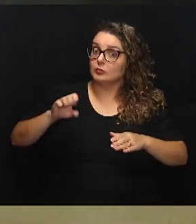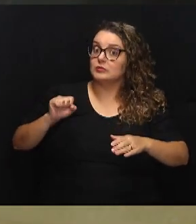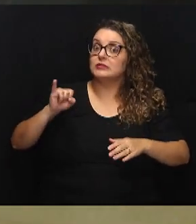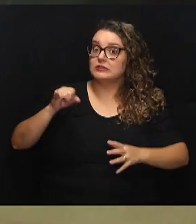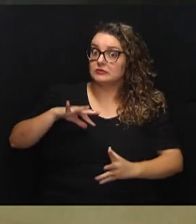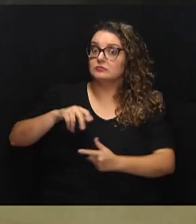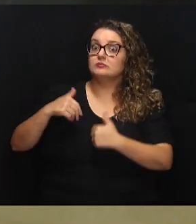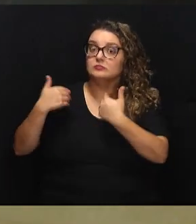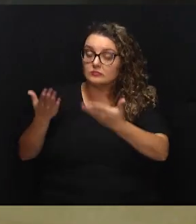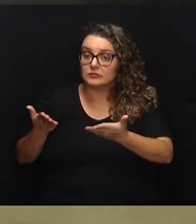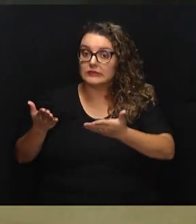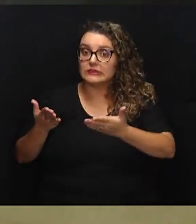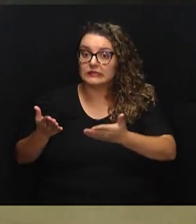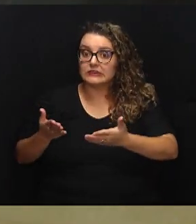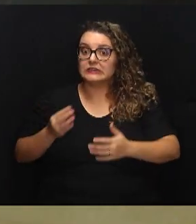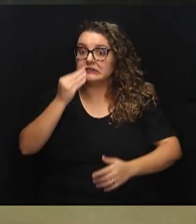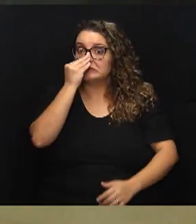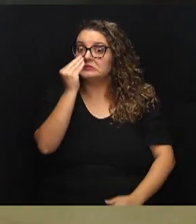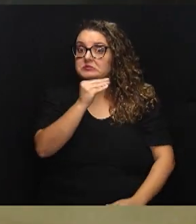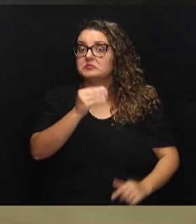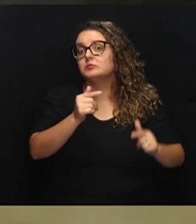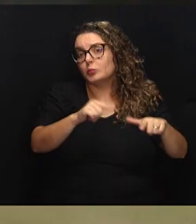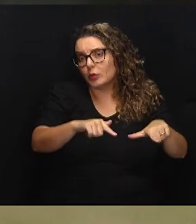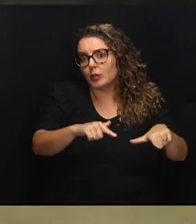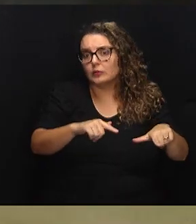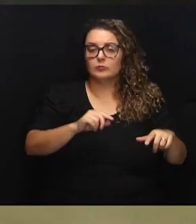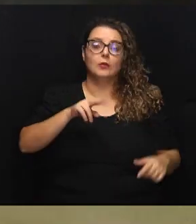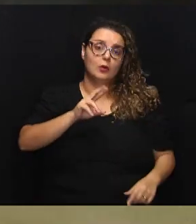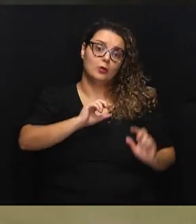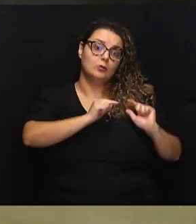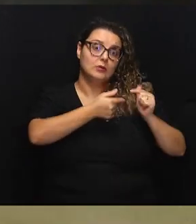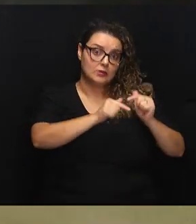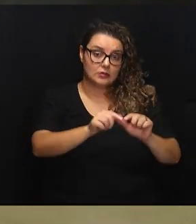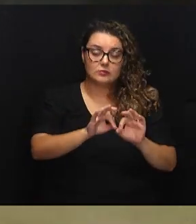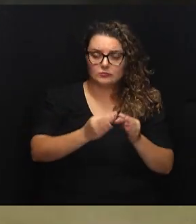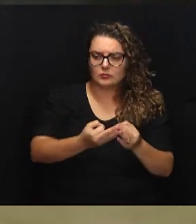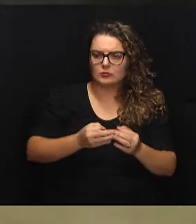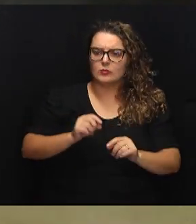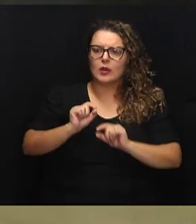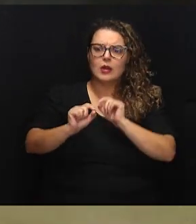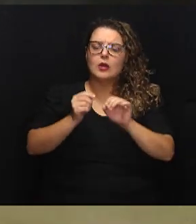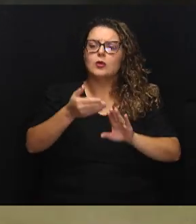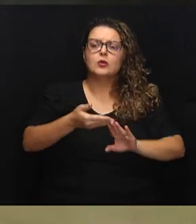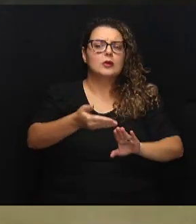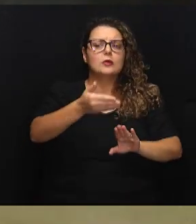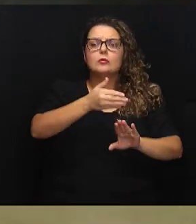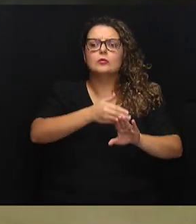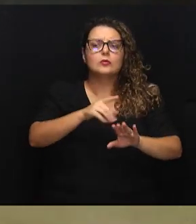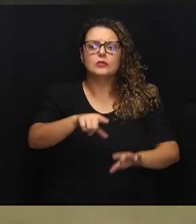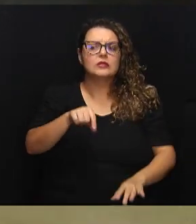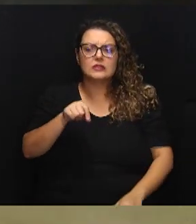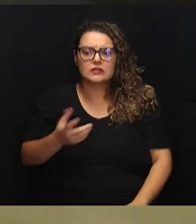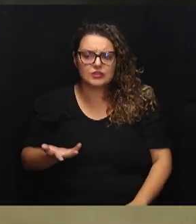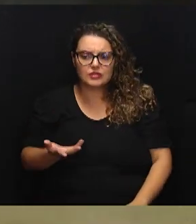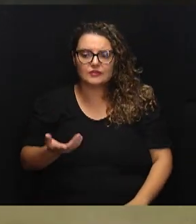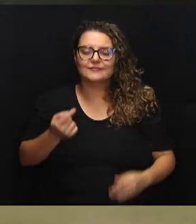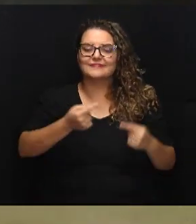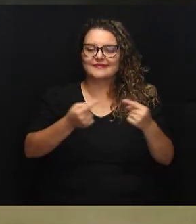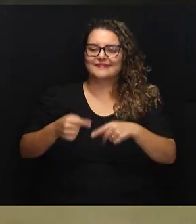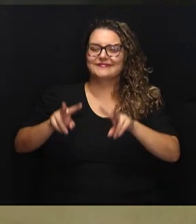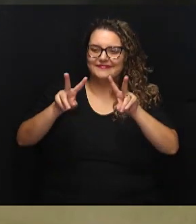internacionais, deixando de lado os times locais ou tradicionais da família. Mas o que está por trás dessa escolha? Para discutir